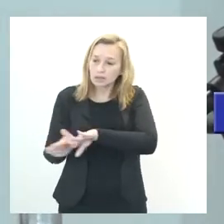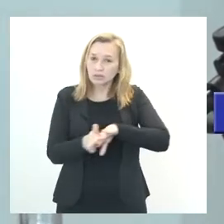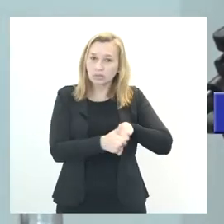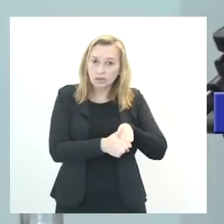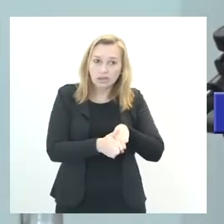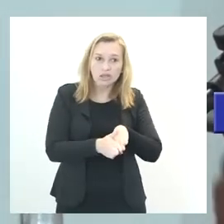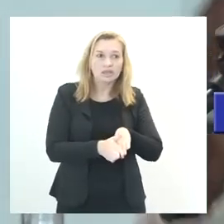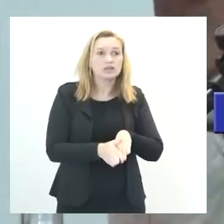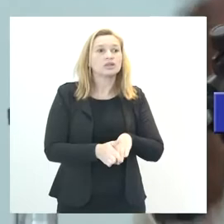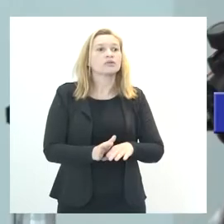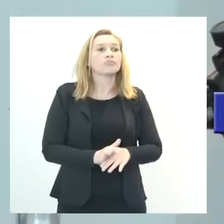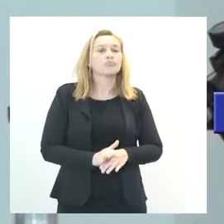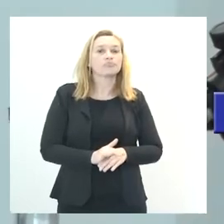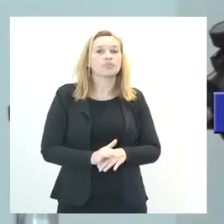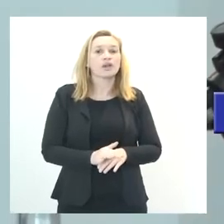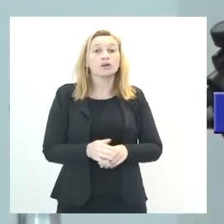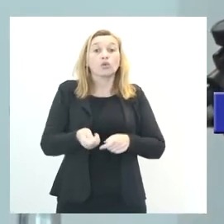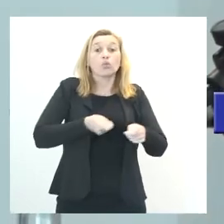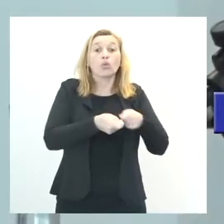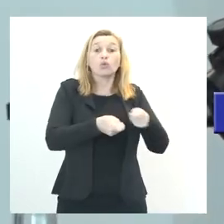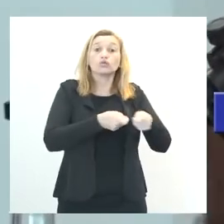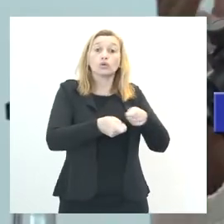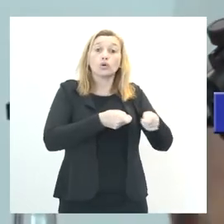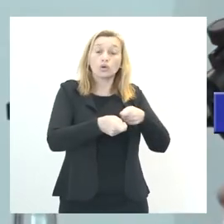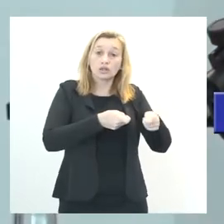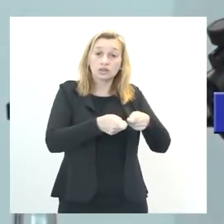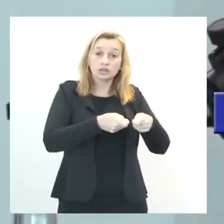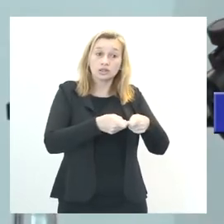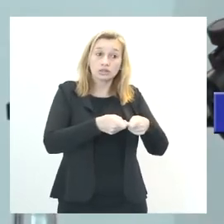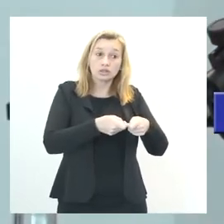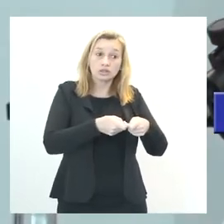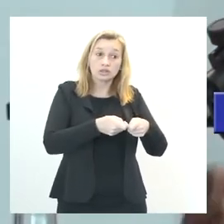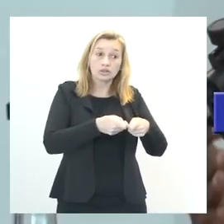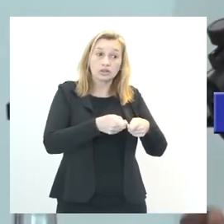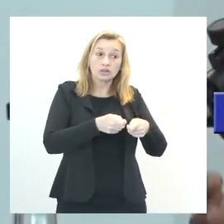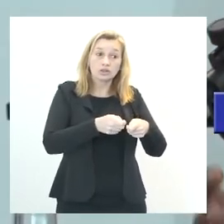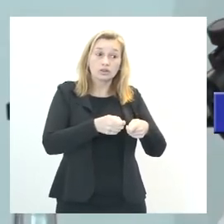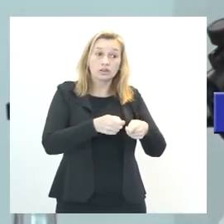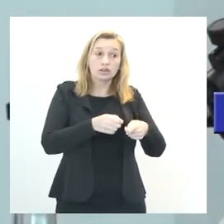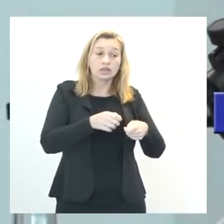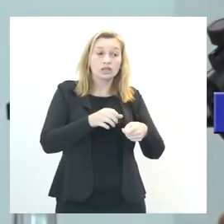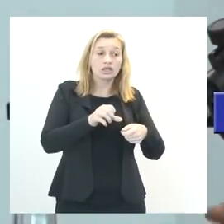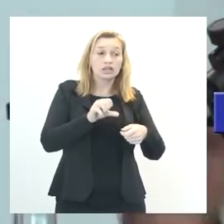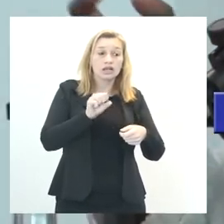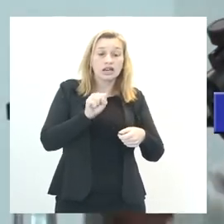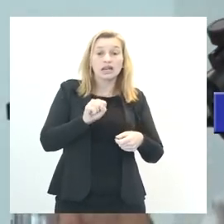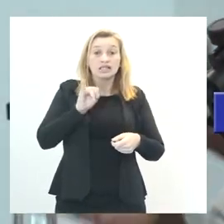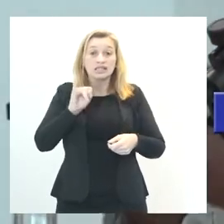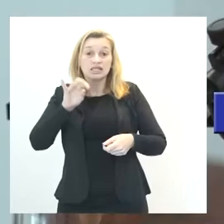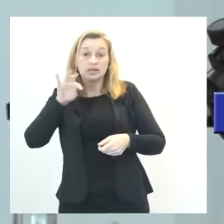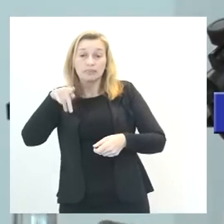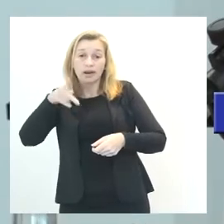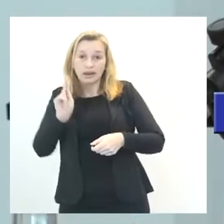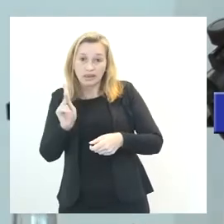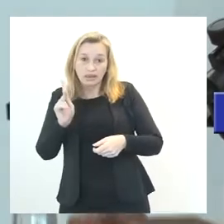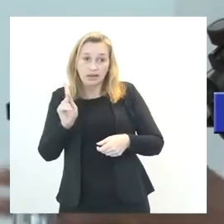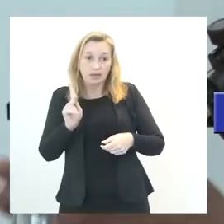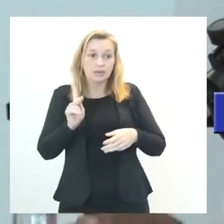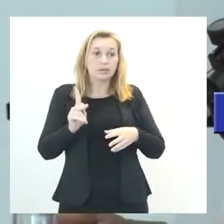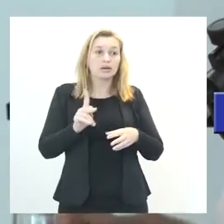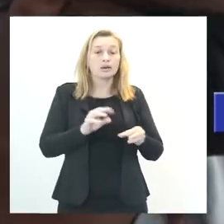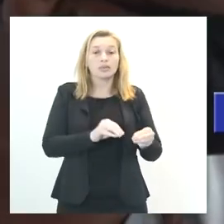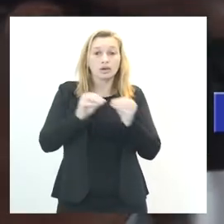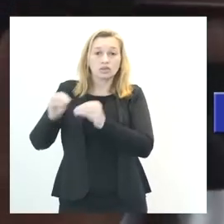Daniel Dantas passou o controle para o Citibank Citibank passou para mim ver para outro Rio